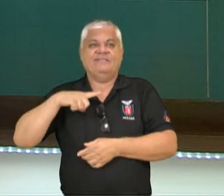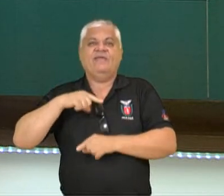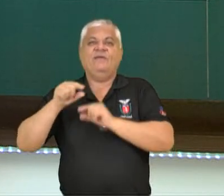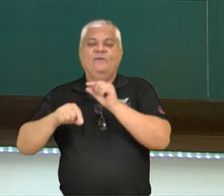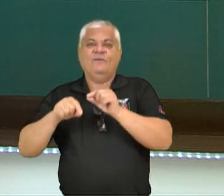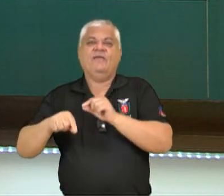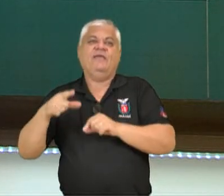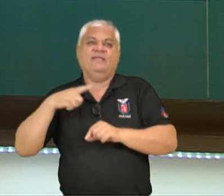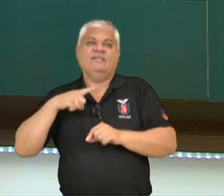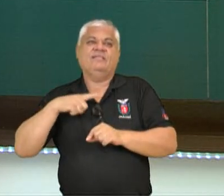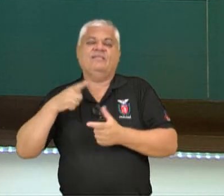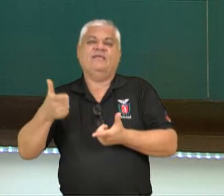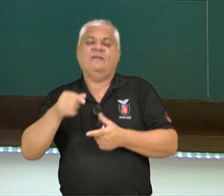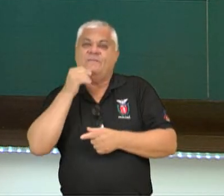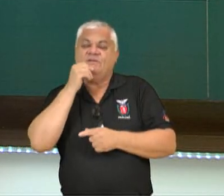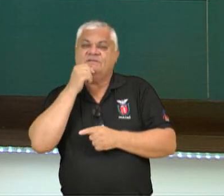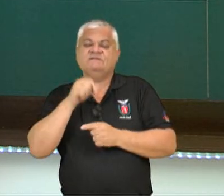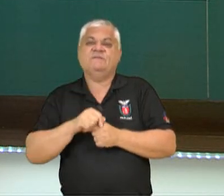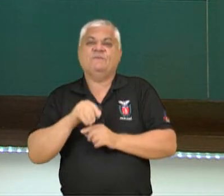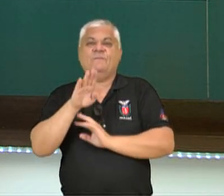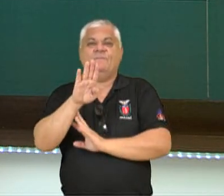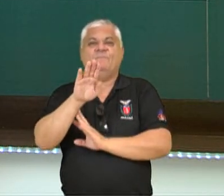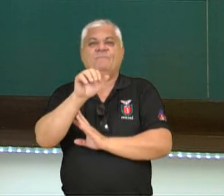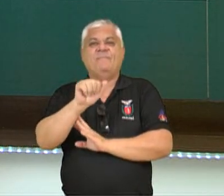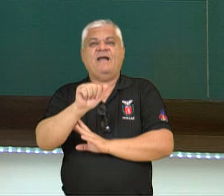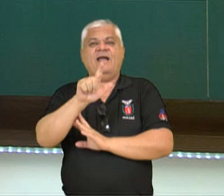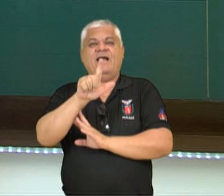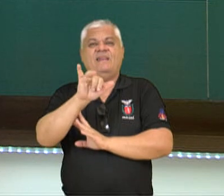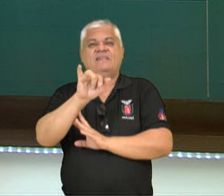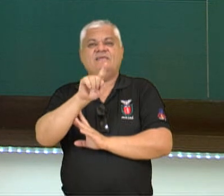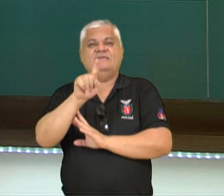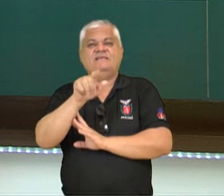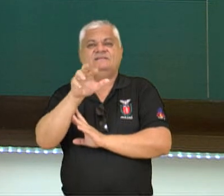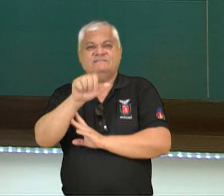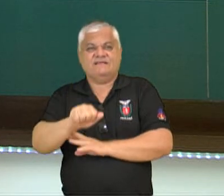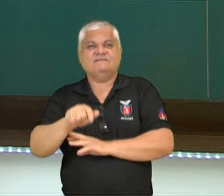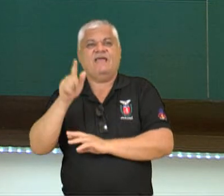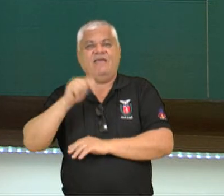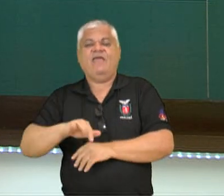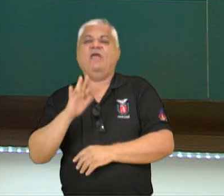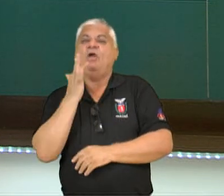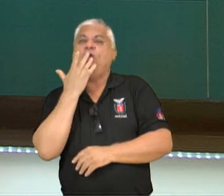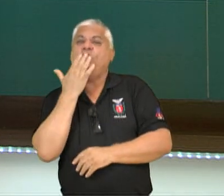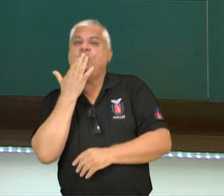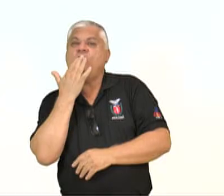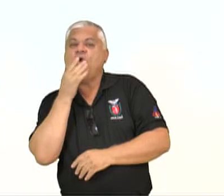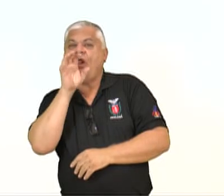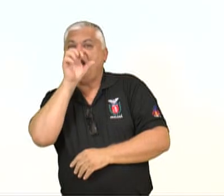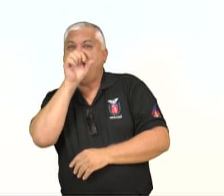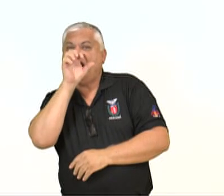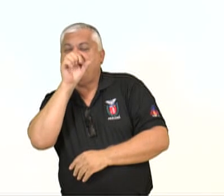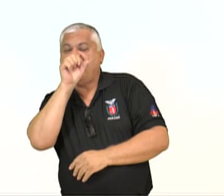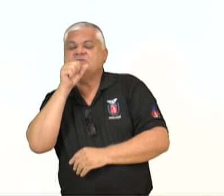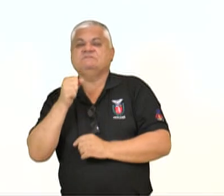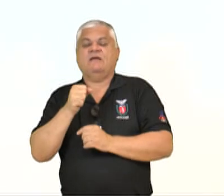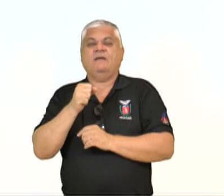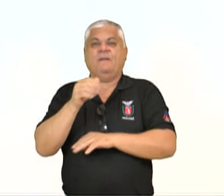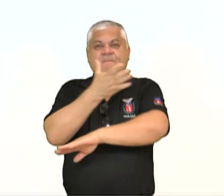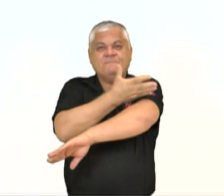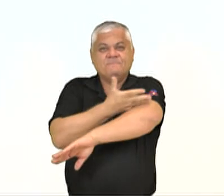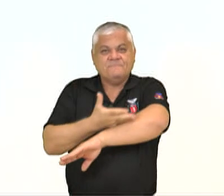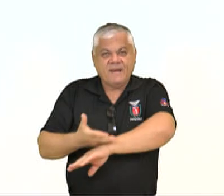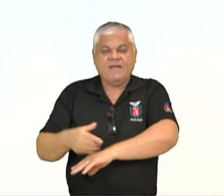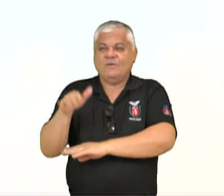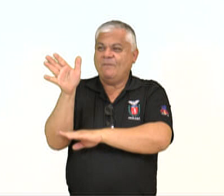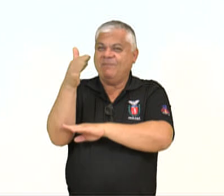terreno pelas balizas. O que são as balizas? Prismas de cores laranja e branca que serão visitados